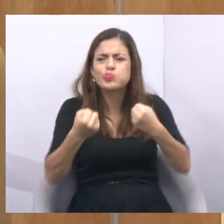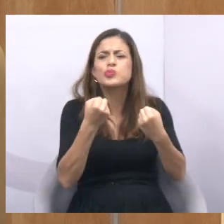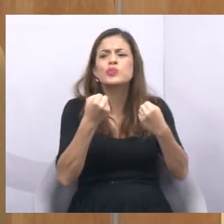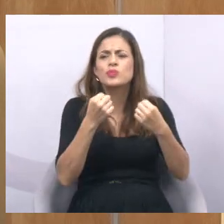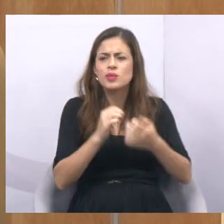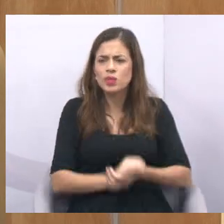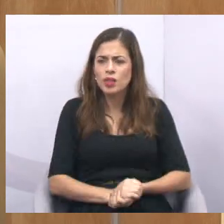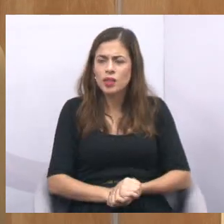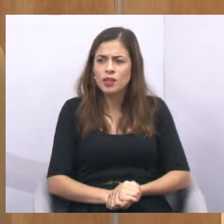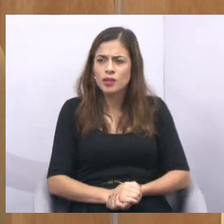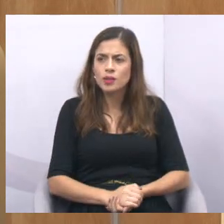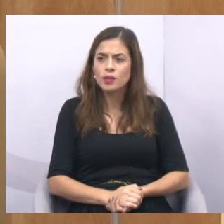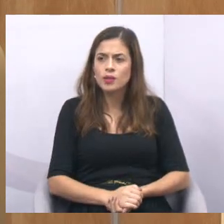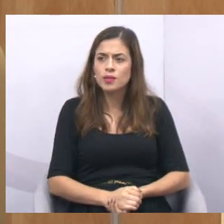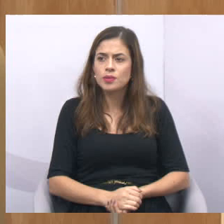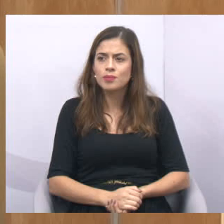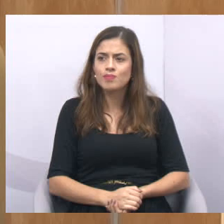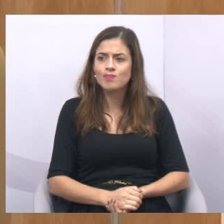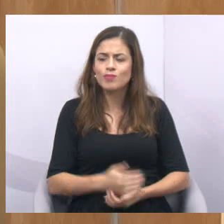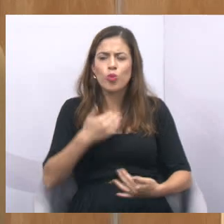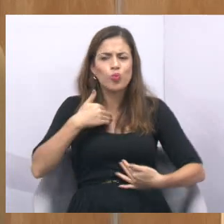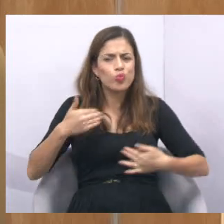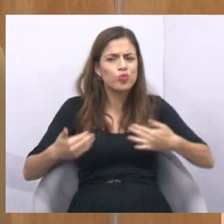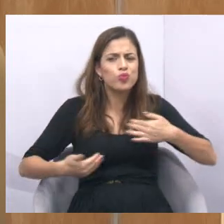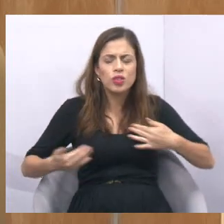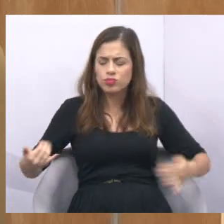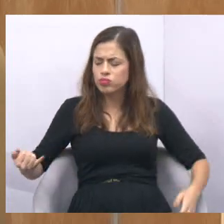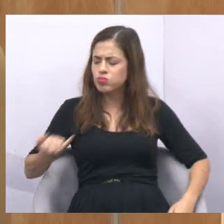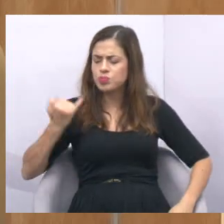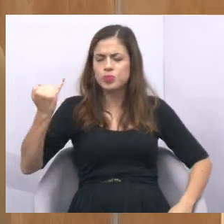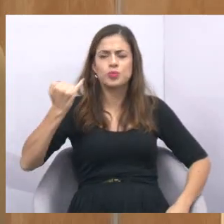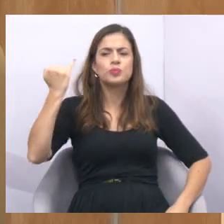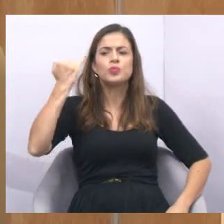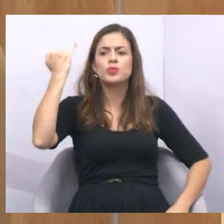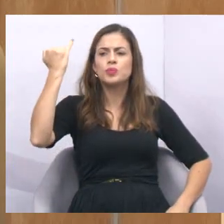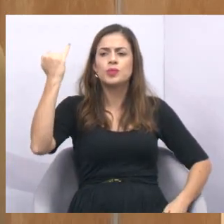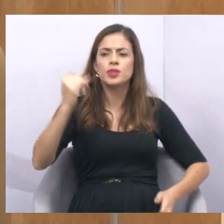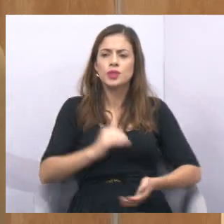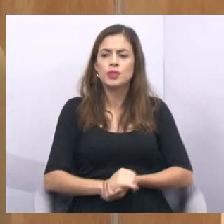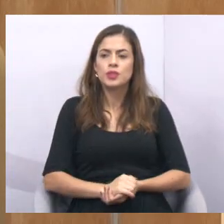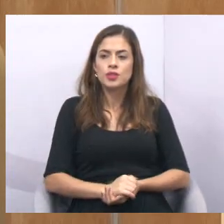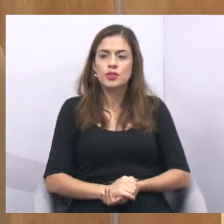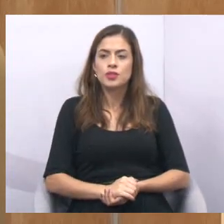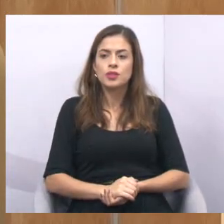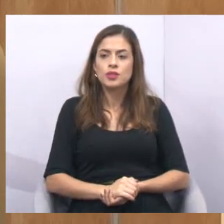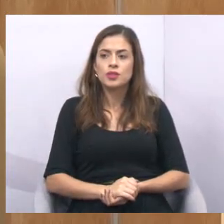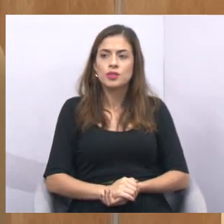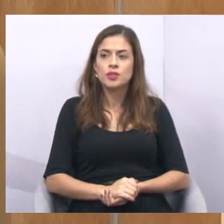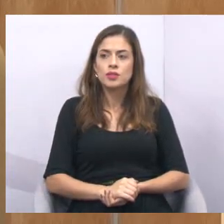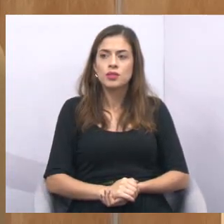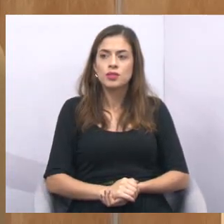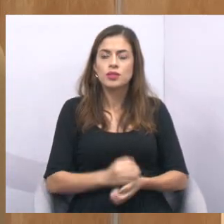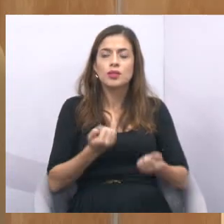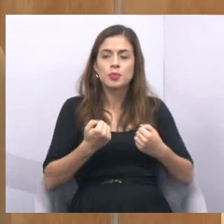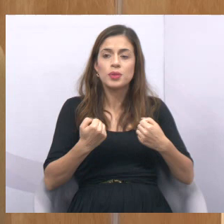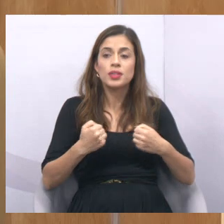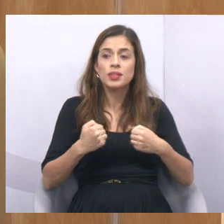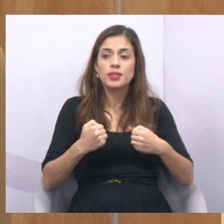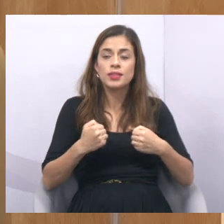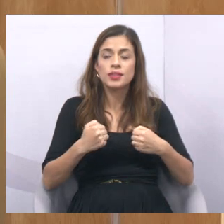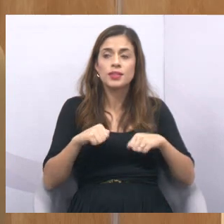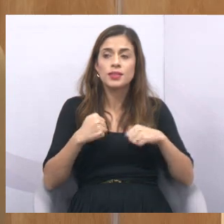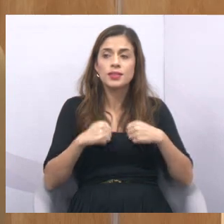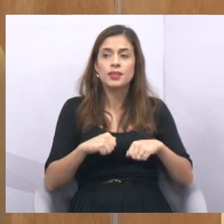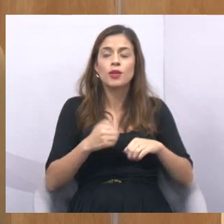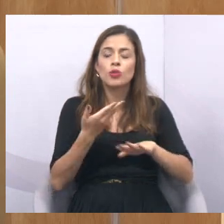muito mais, a parte física é fundamental, e a parte física vocês têm que concentrar